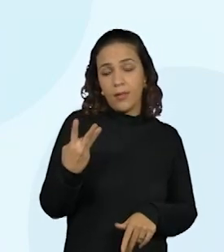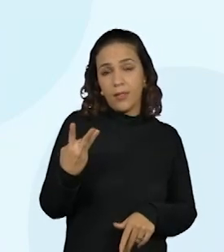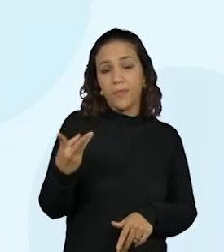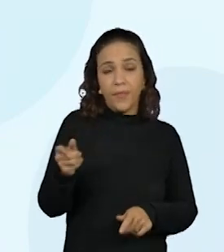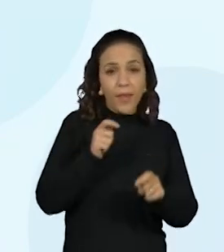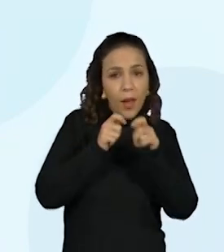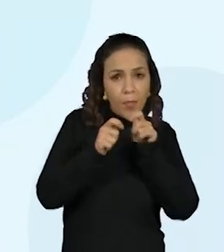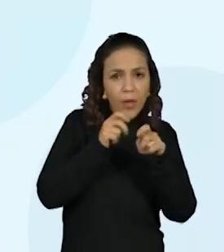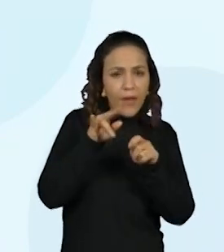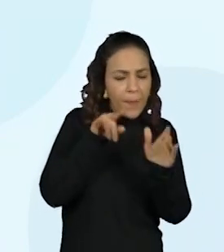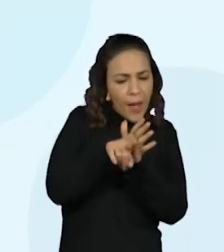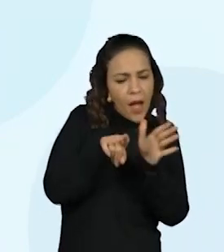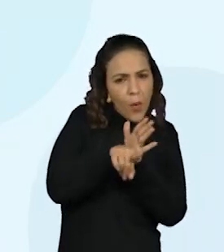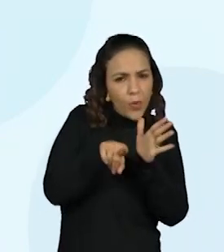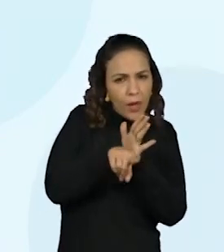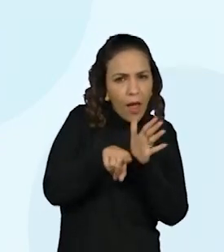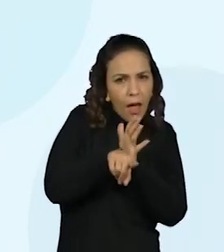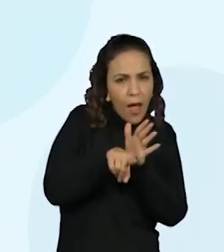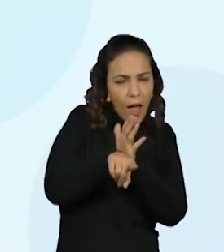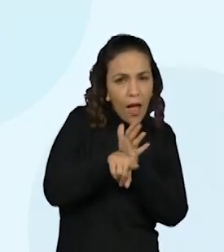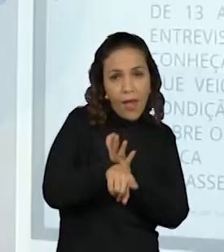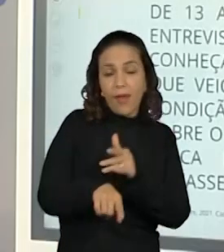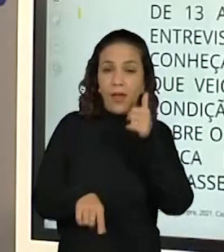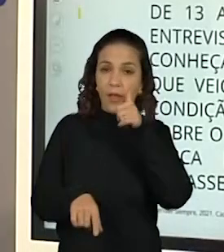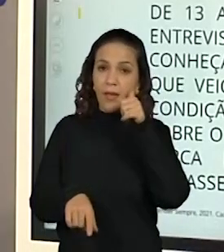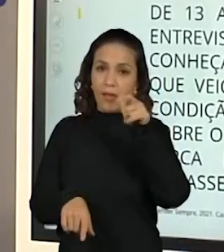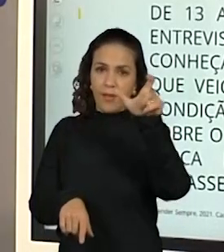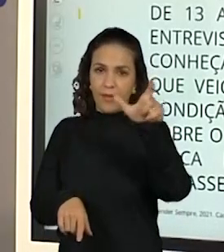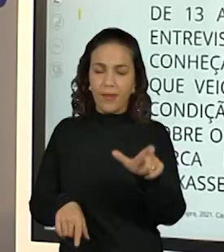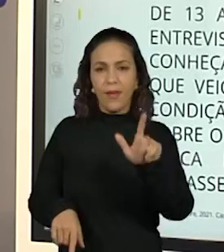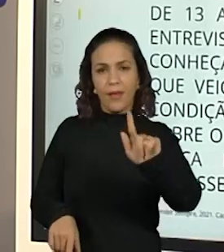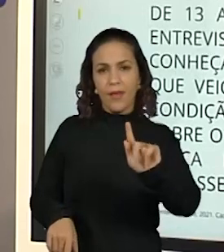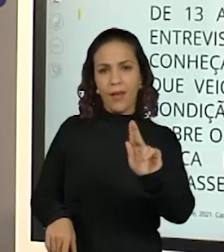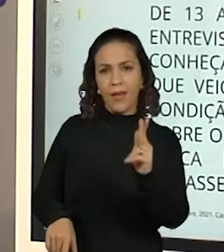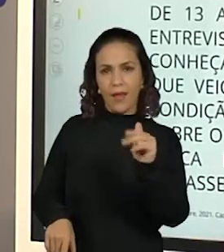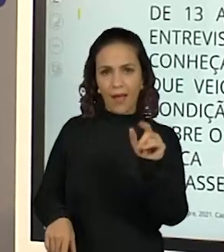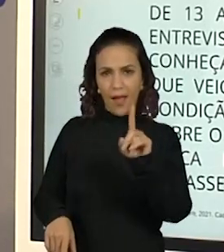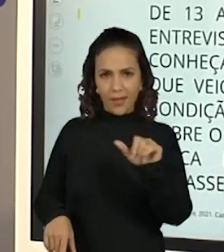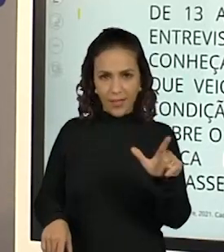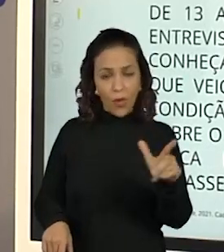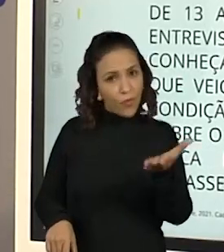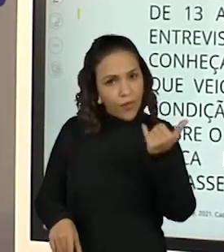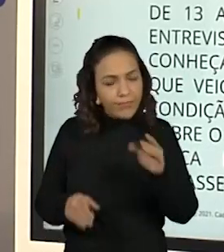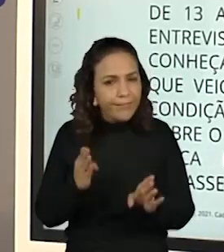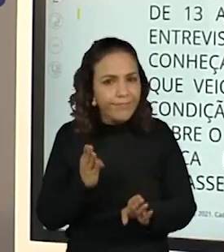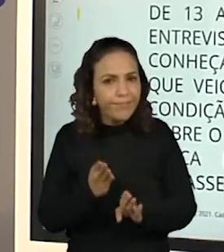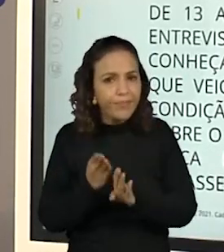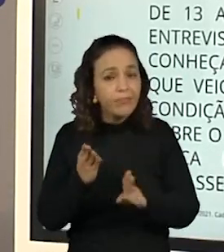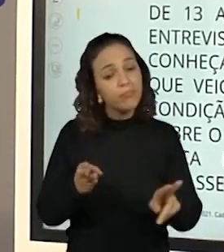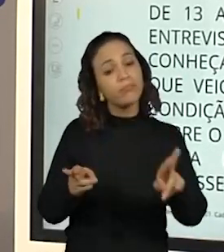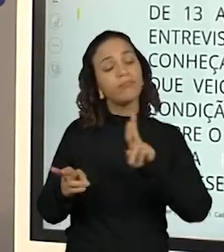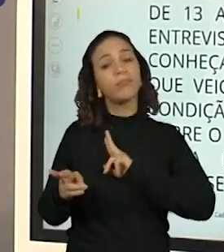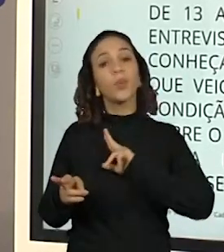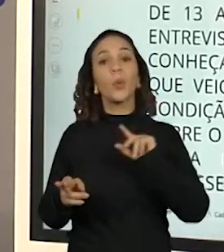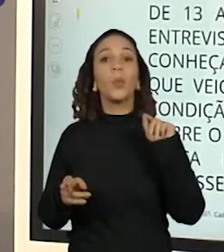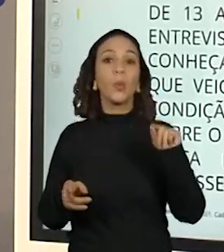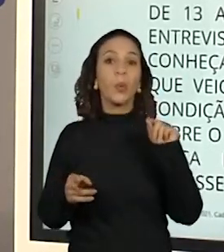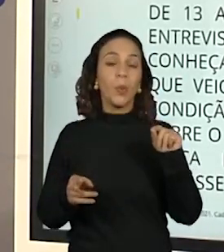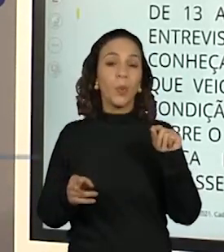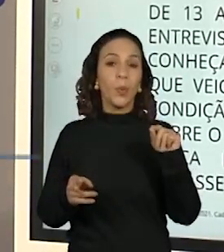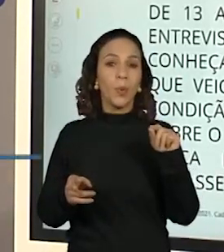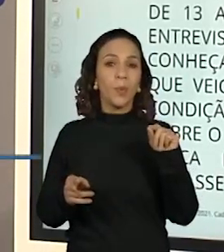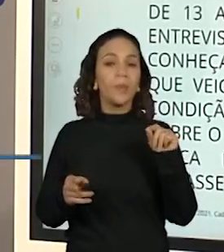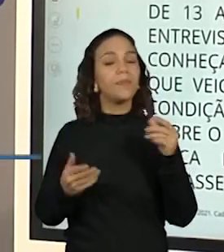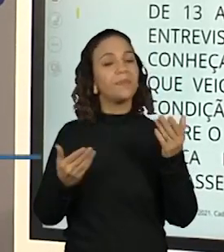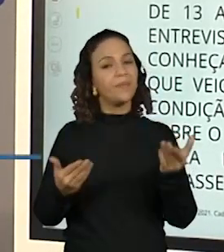farão perguntas para Gasal. Vamos descobrir o que a Gasal vai responder? Estamos em um